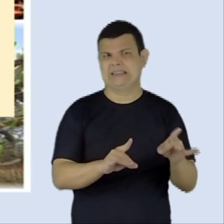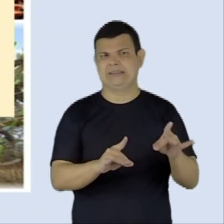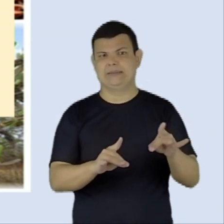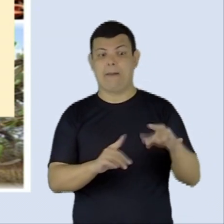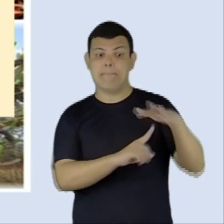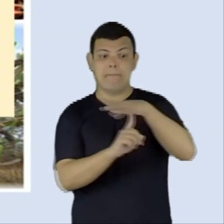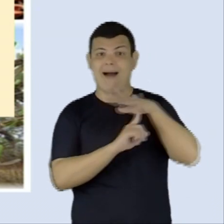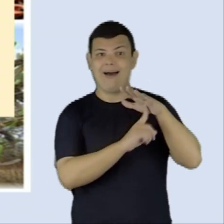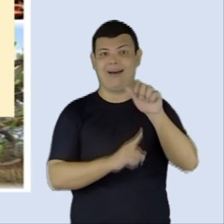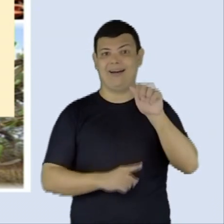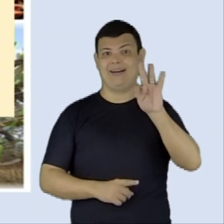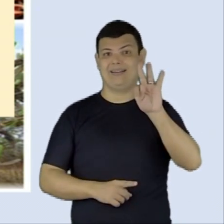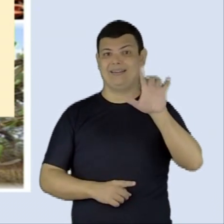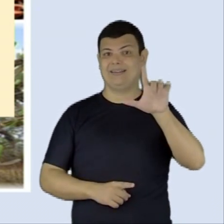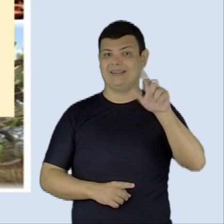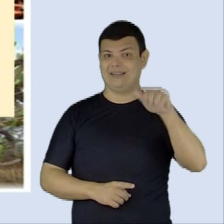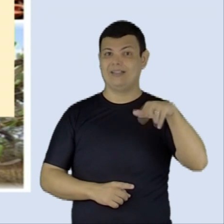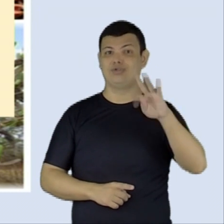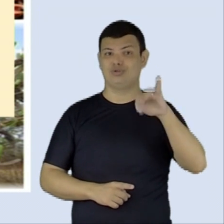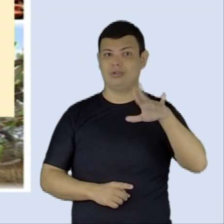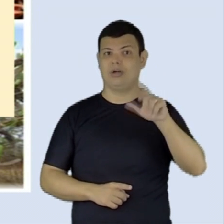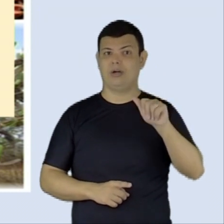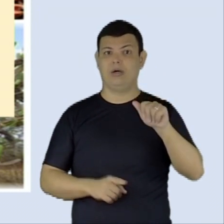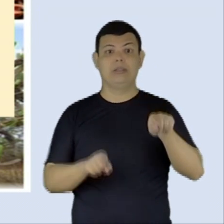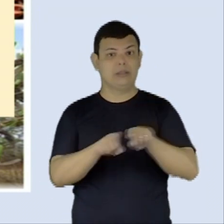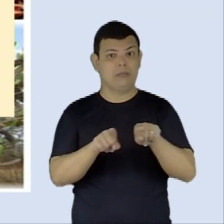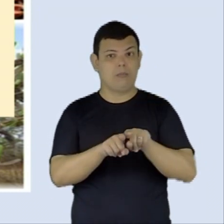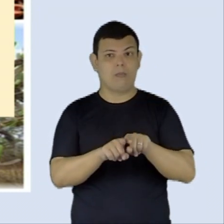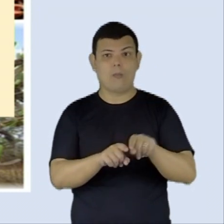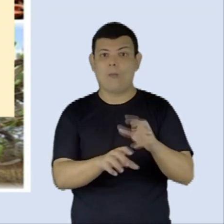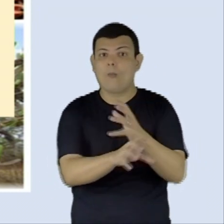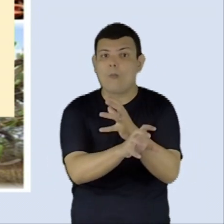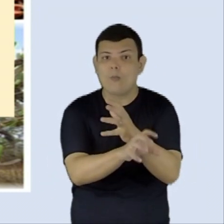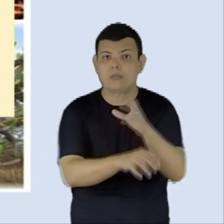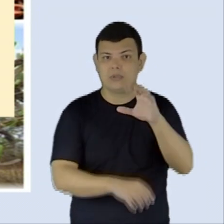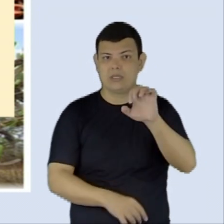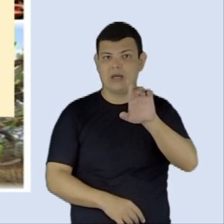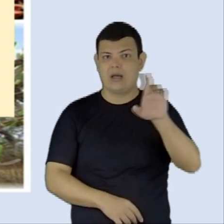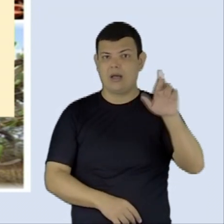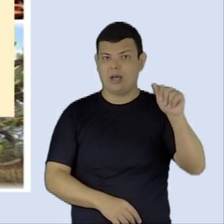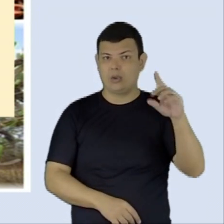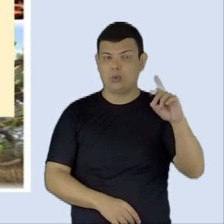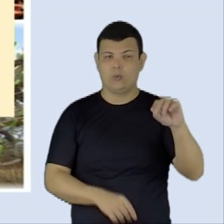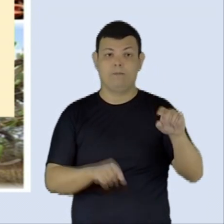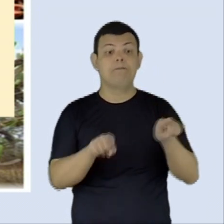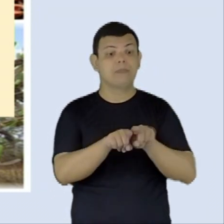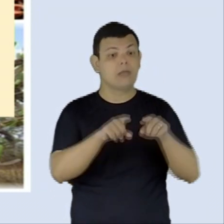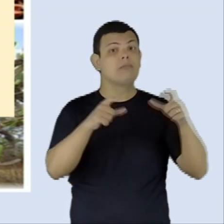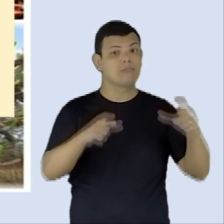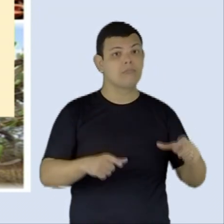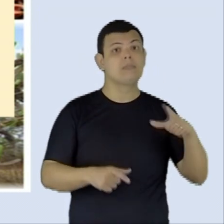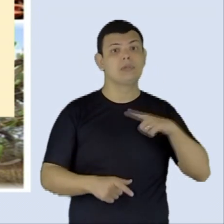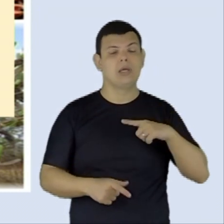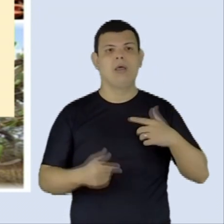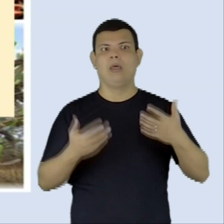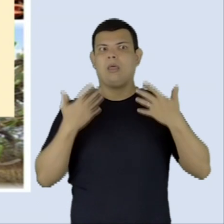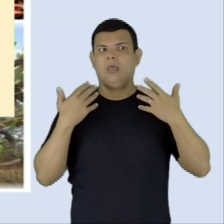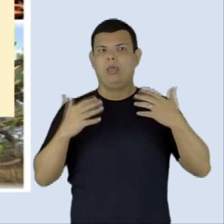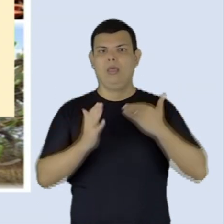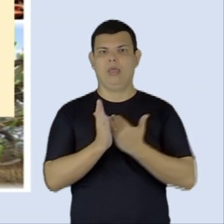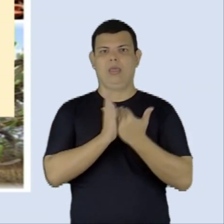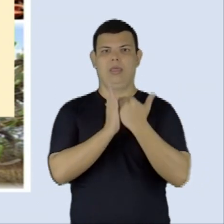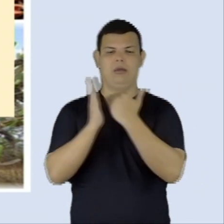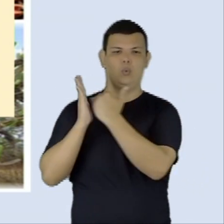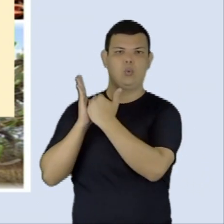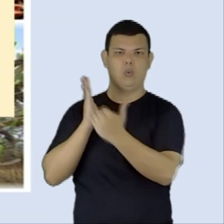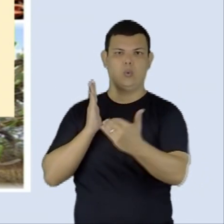Atlântica, tem o clima tropical no Cerrado e o clima equatorial úmido, Mata dos Cocais. Então a gente